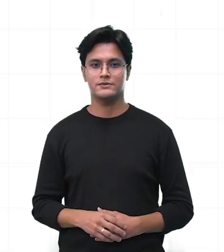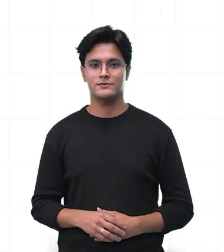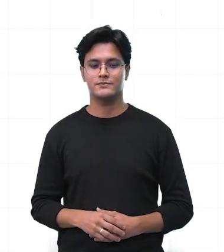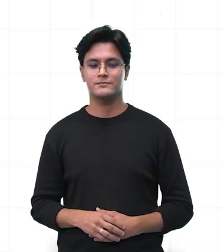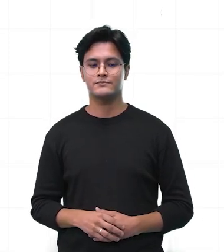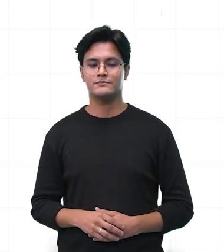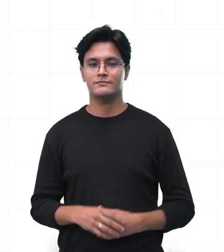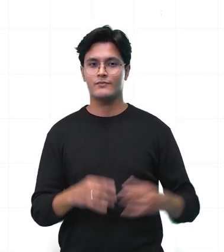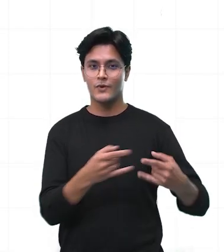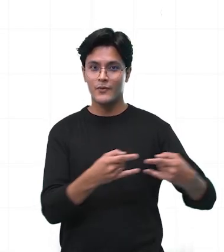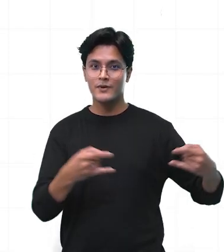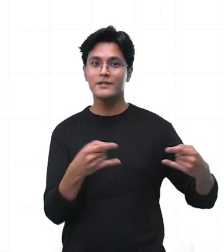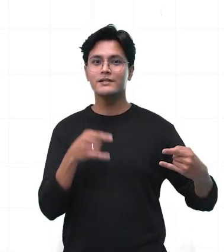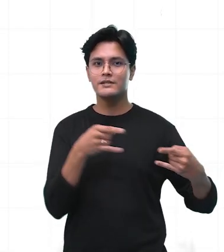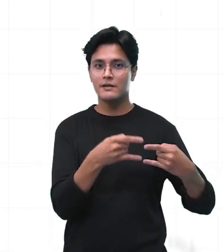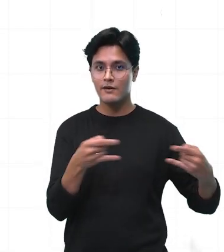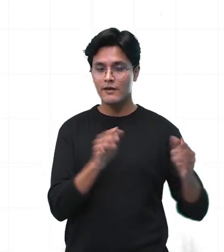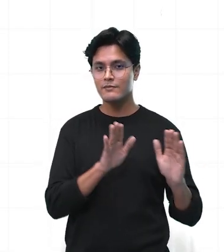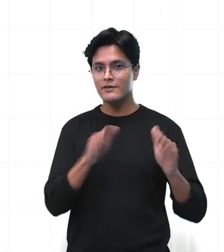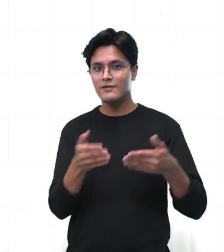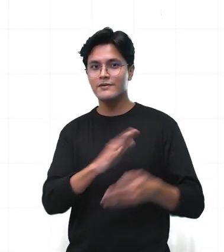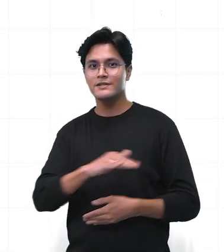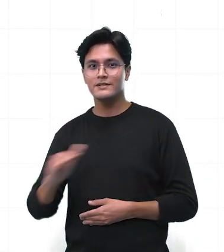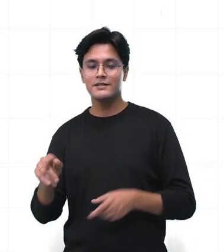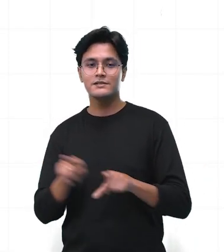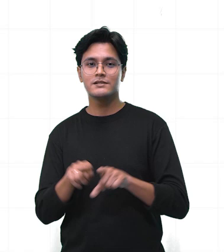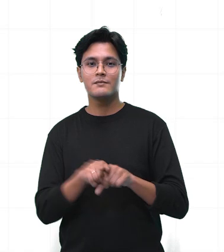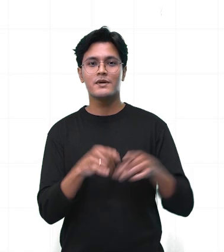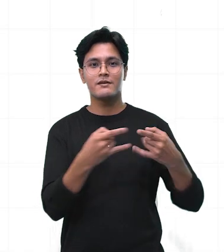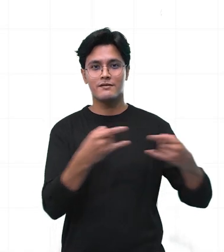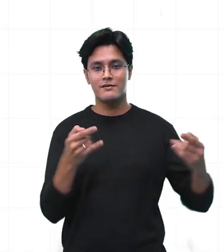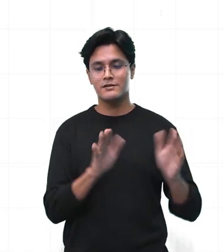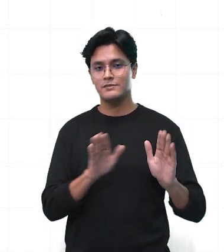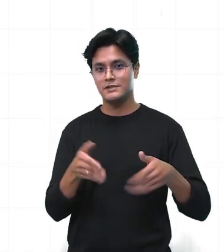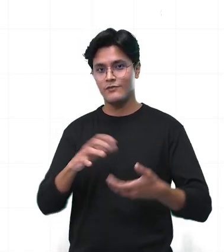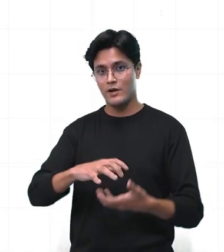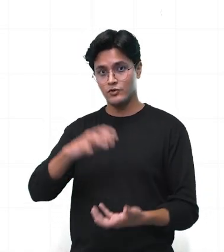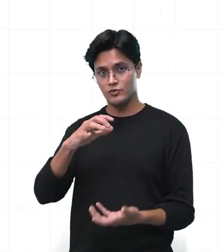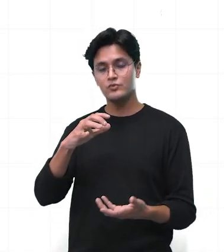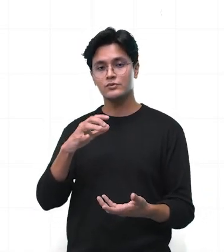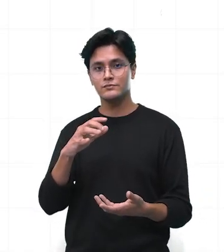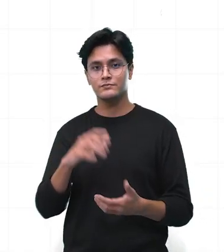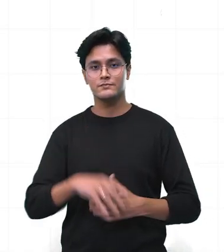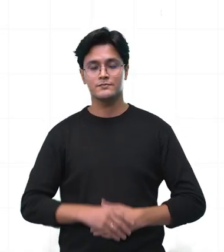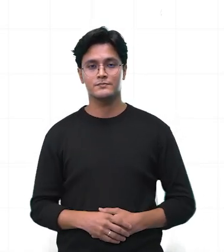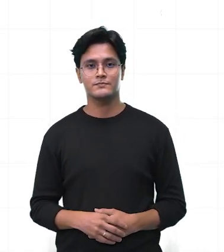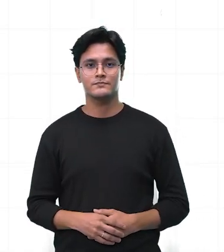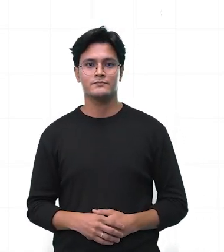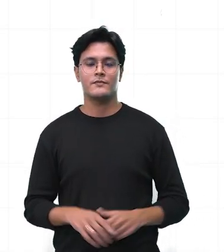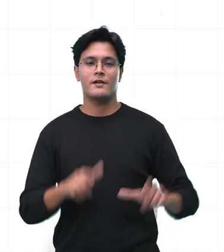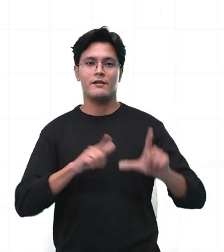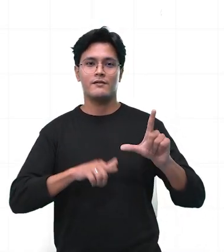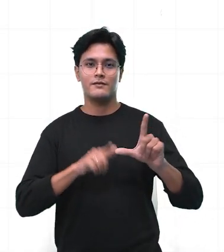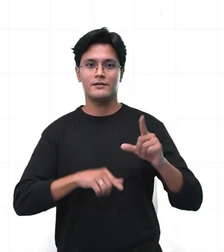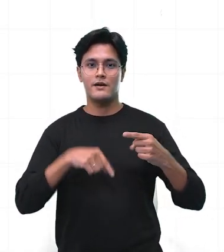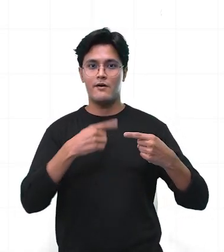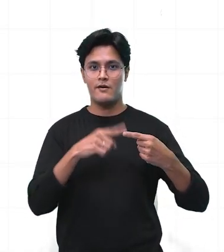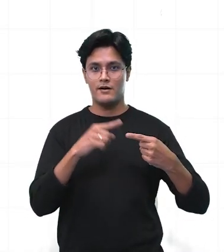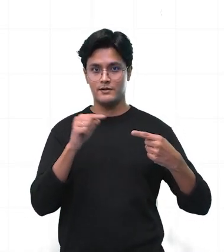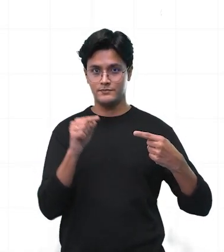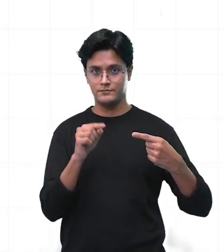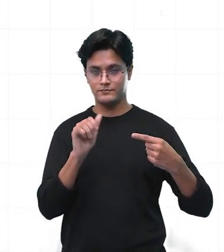o ingresso para crianças custa R$6. Vamos então à primeira pergunta. Letra A, diz assim: